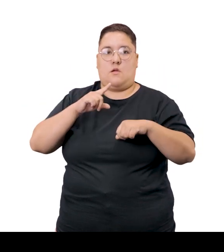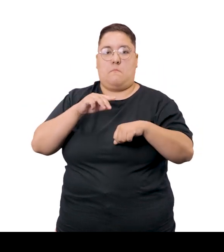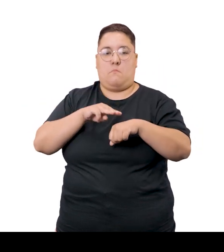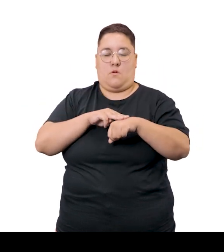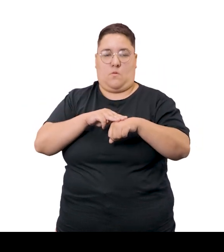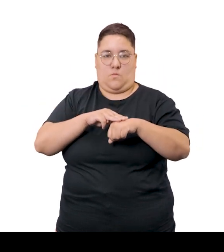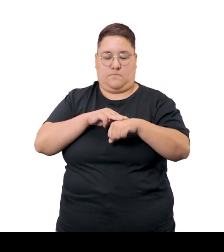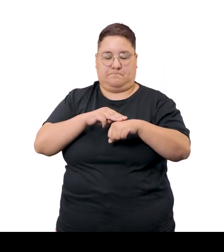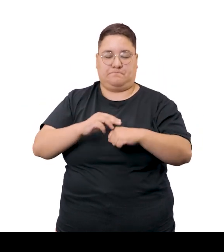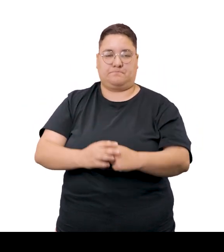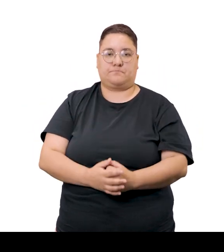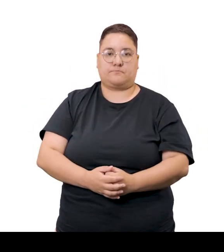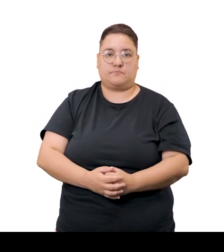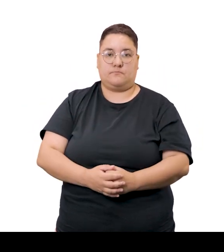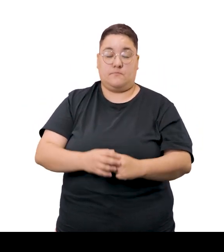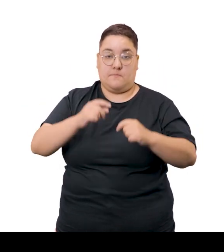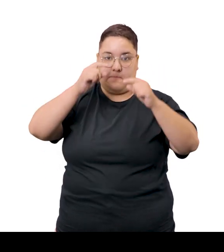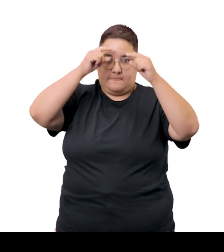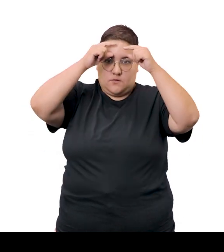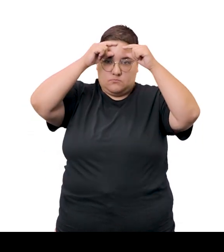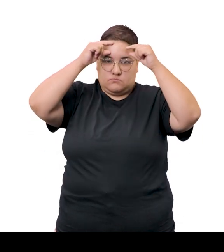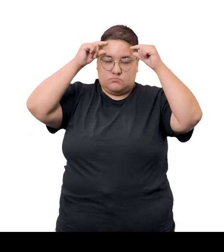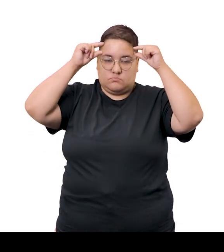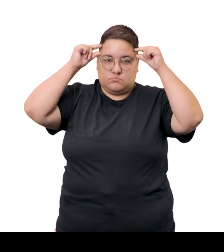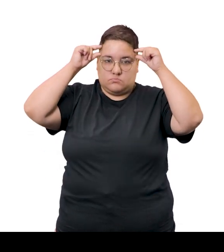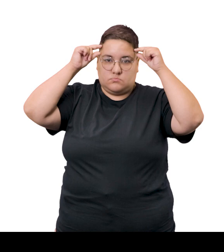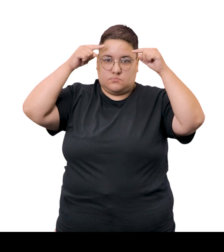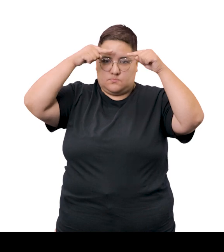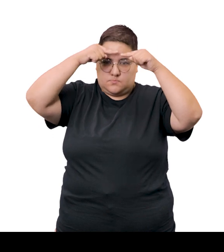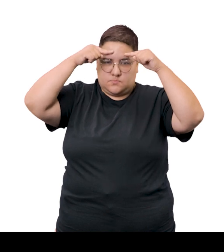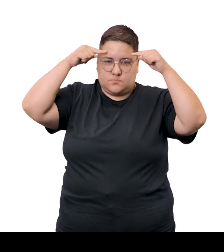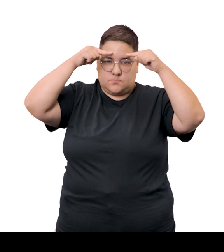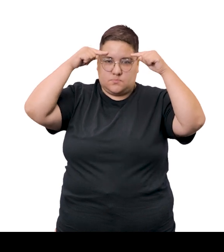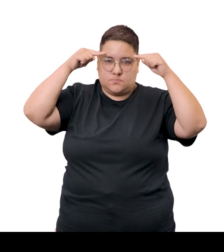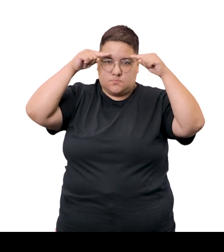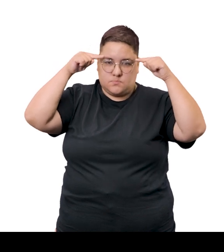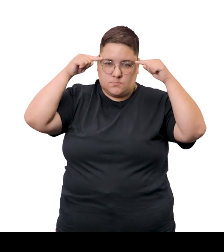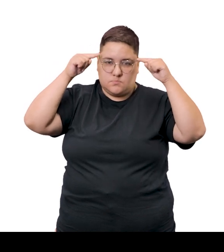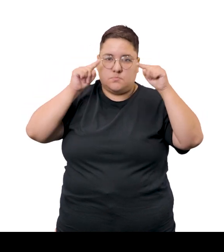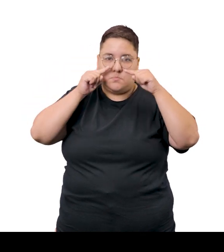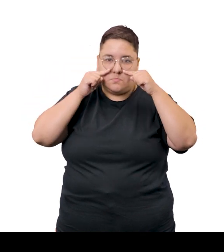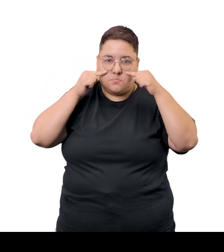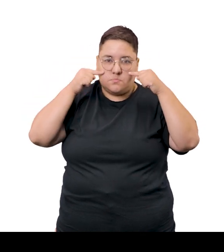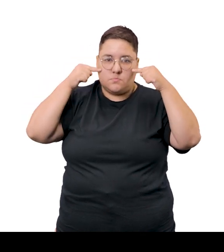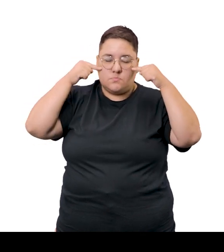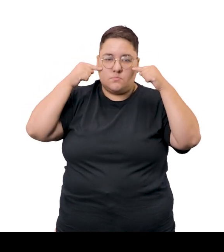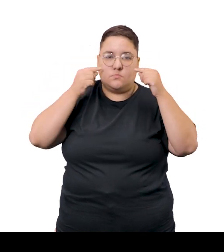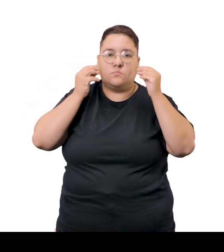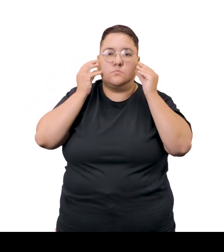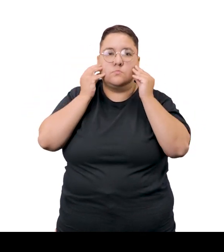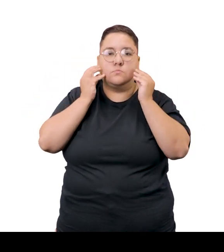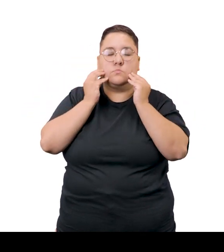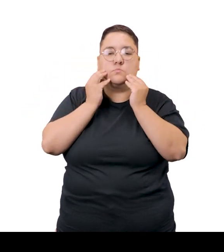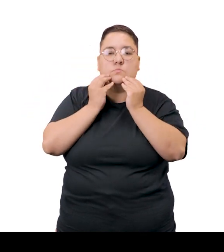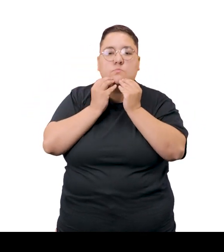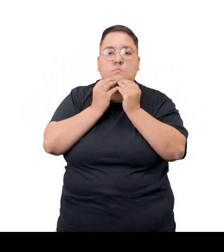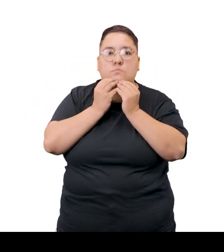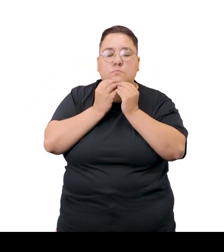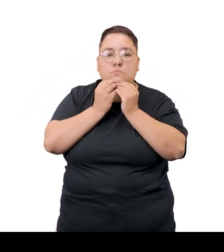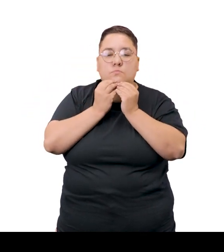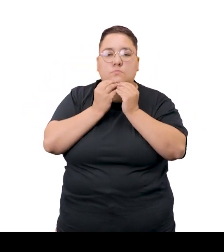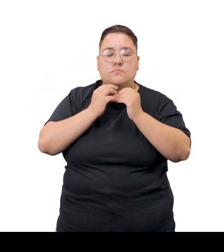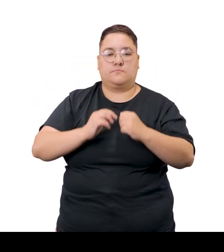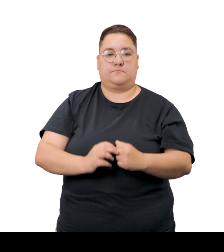lateral. Na testa, alguns vincos, linhas de expressão em torno dos olhos, uma barba rala em torno do